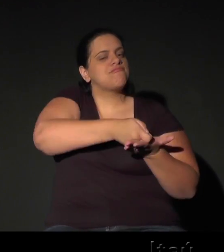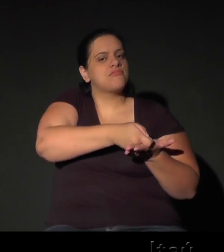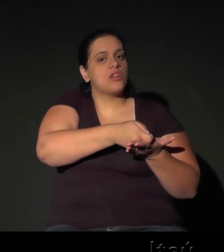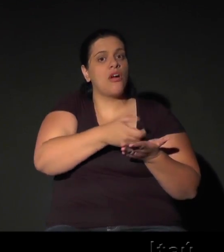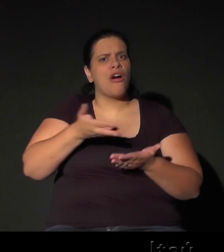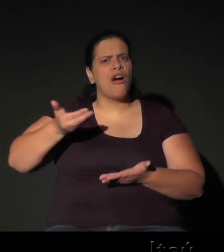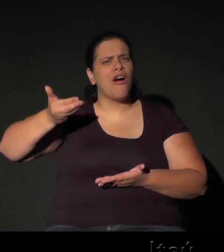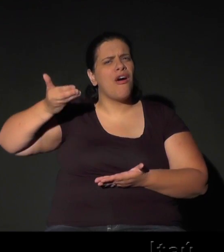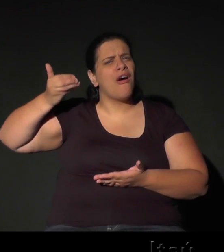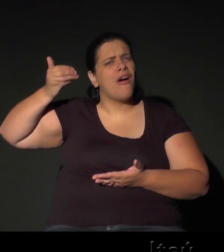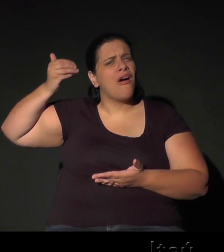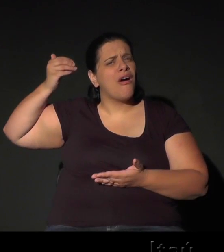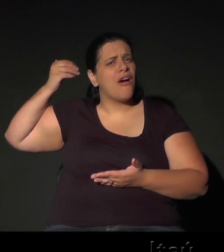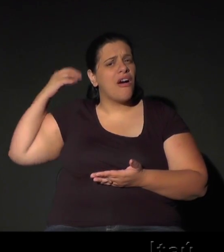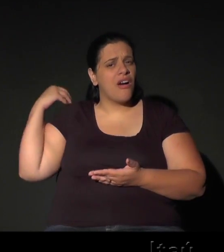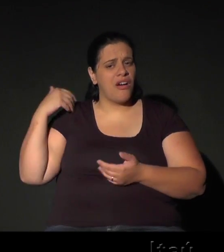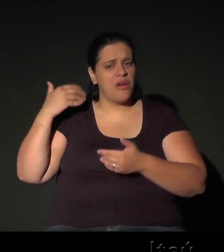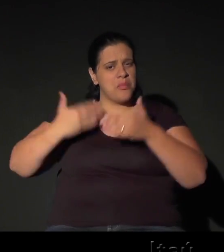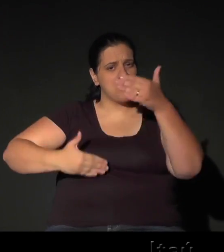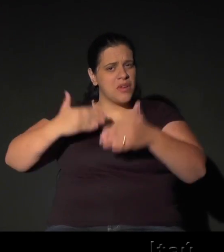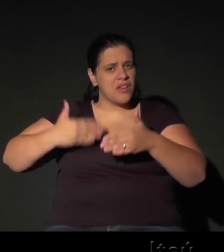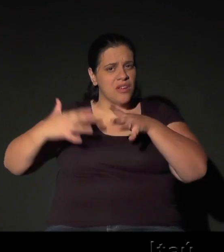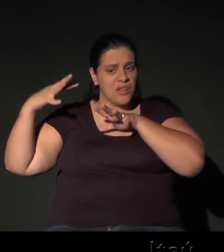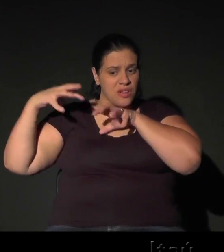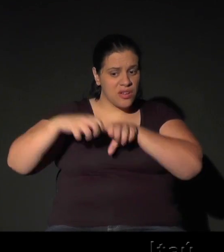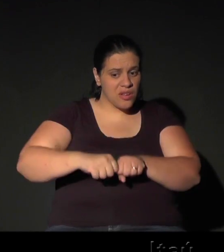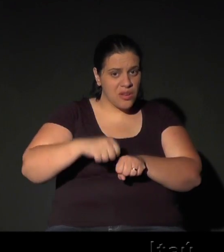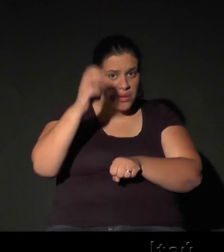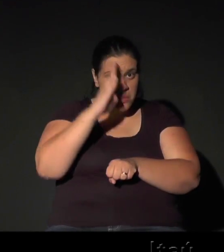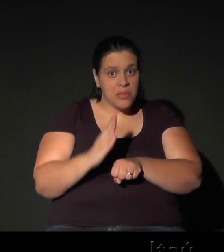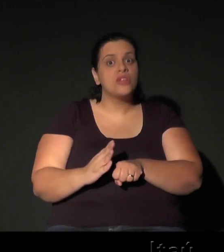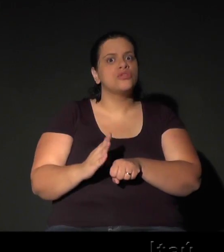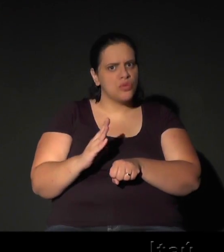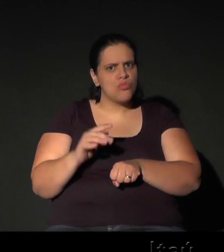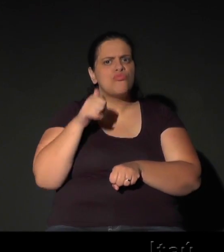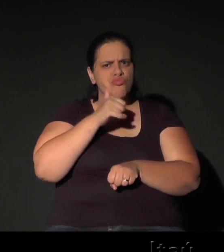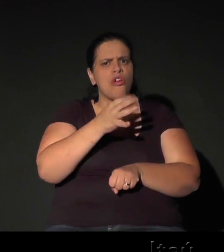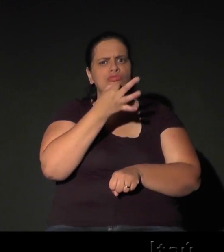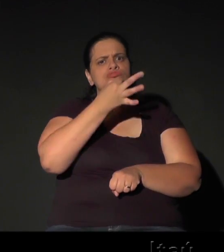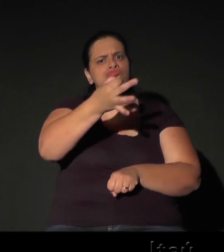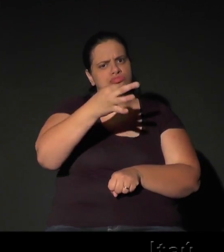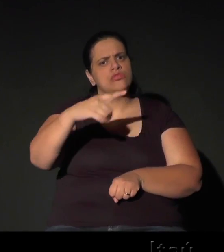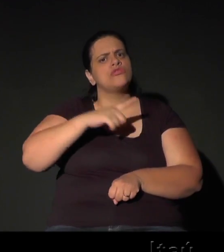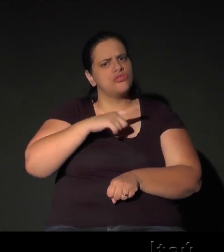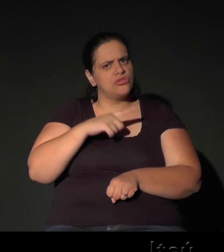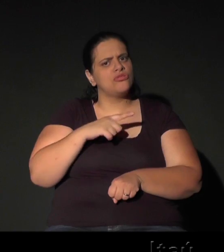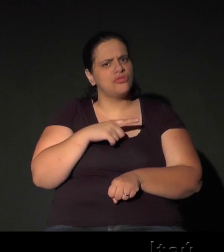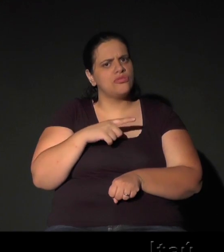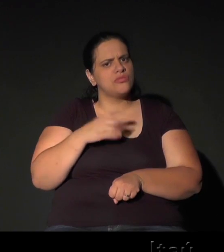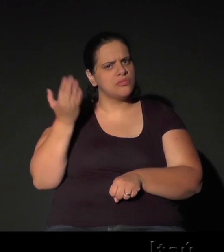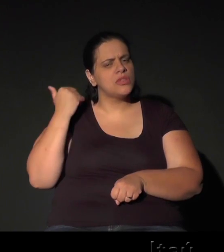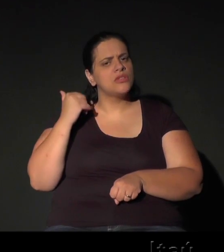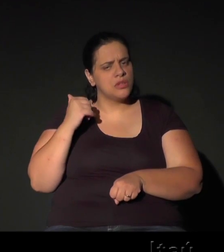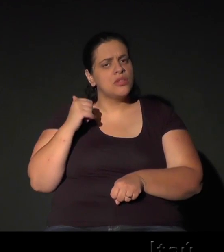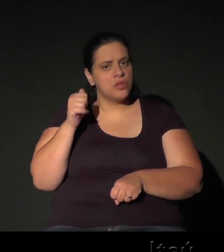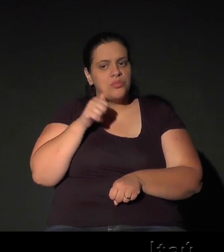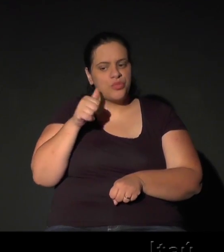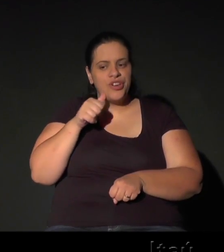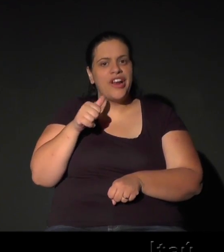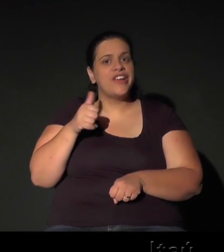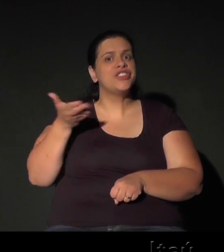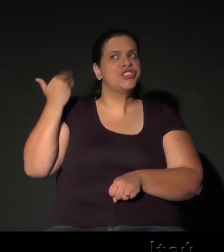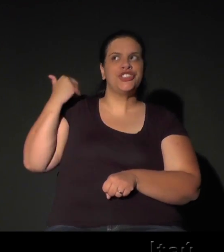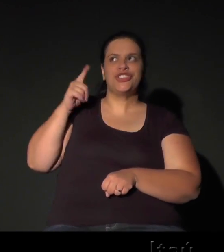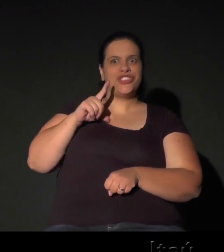primórdios da da colonização ela teve a sua palavra sim ela tinha tinha não ela